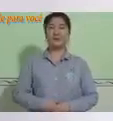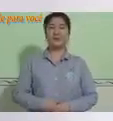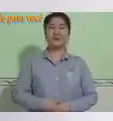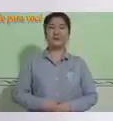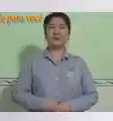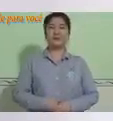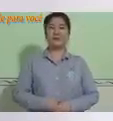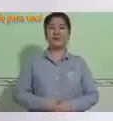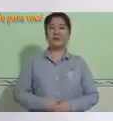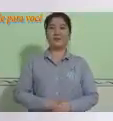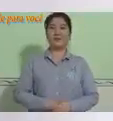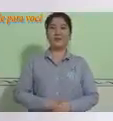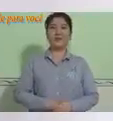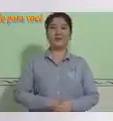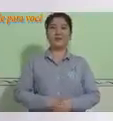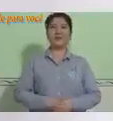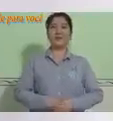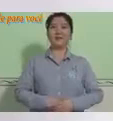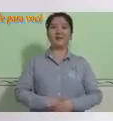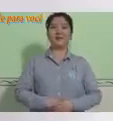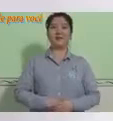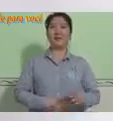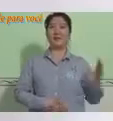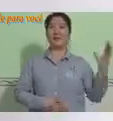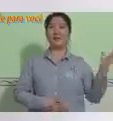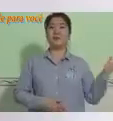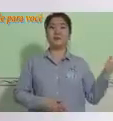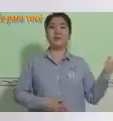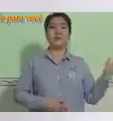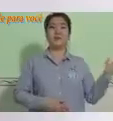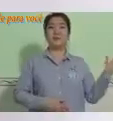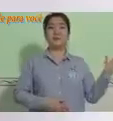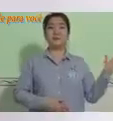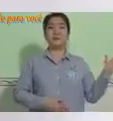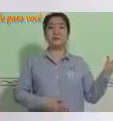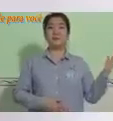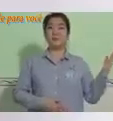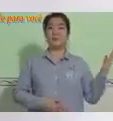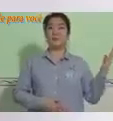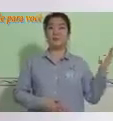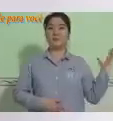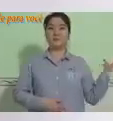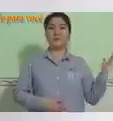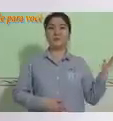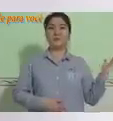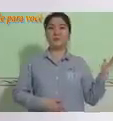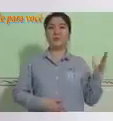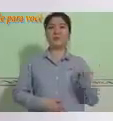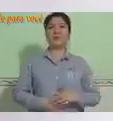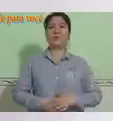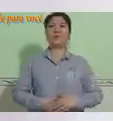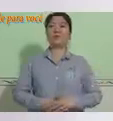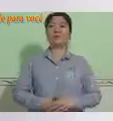EPODEMSERUTES, dois pontos, acupuntura, meditação, técnicas de relaxamento, alongamentos, yoga e tai